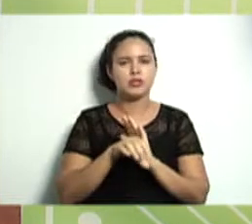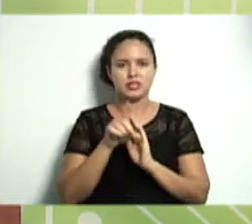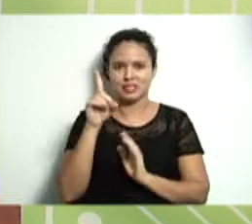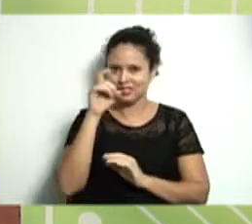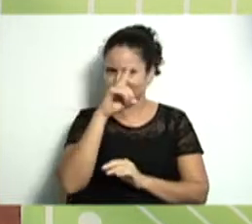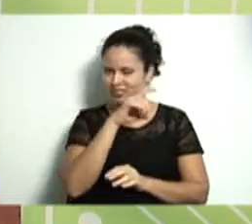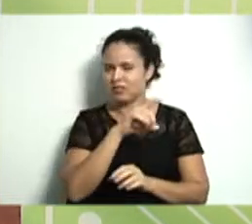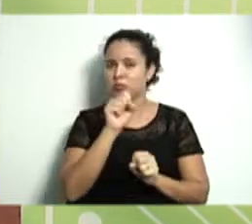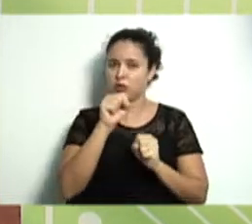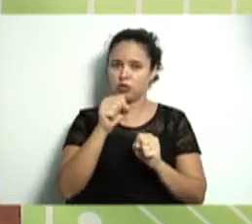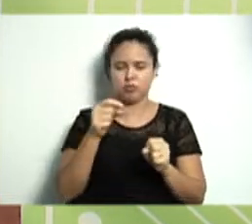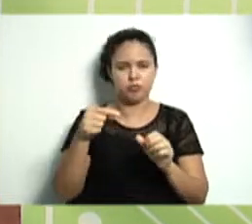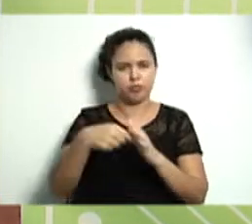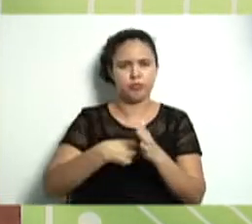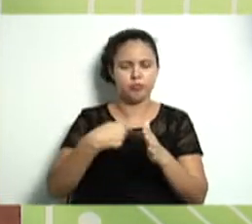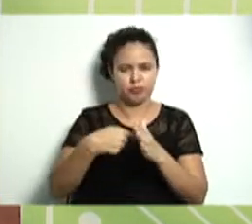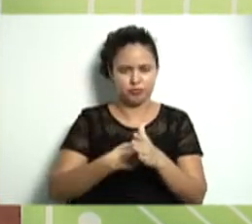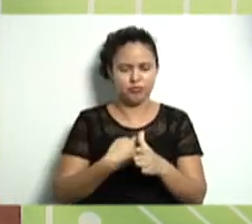conseguindo facilitar para vocês.